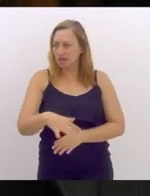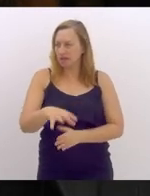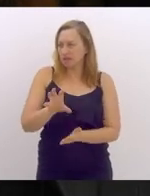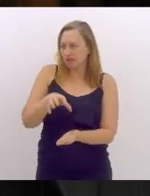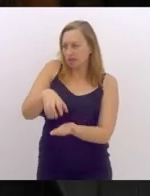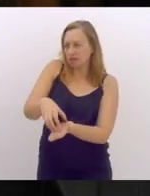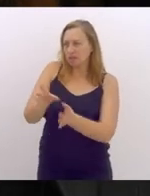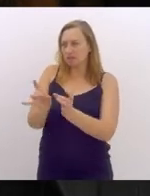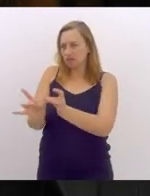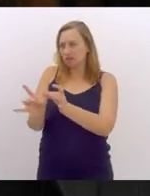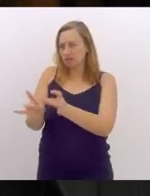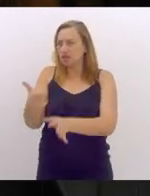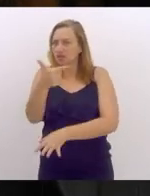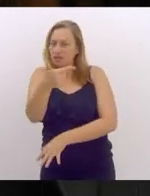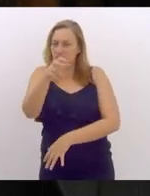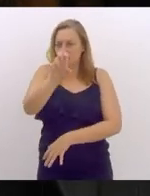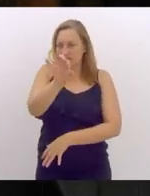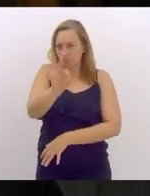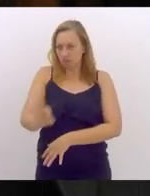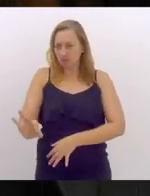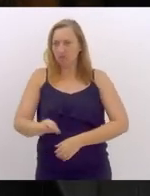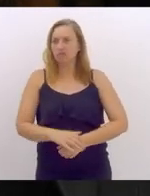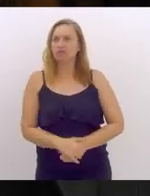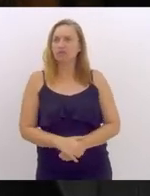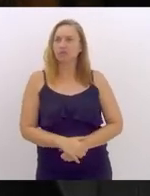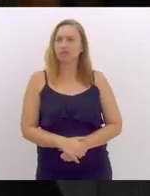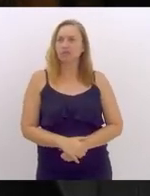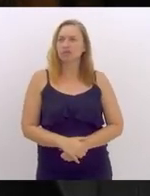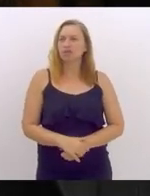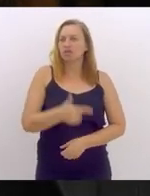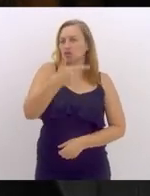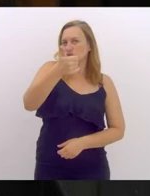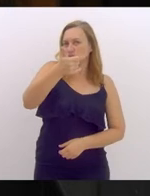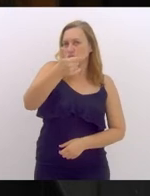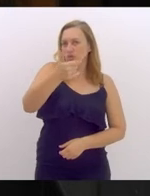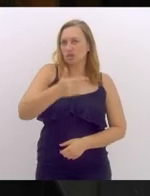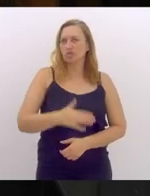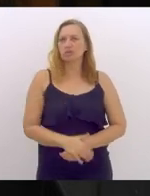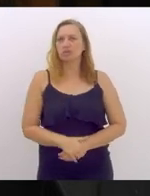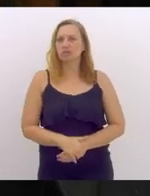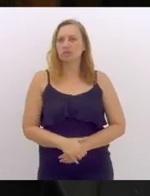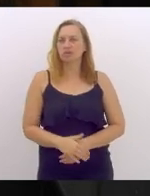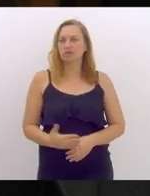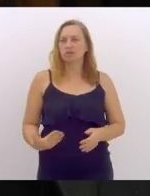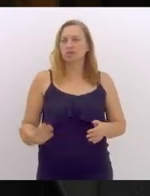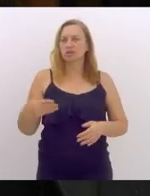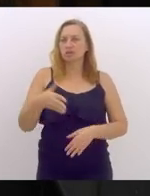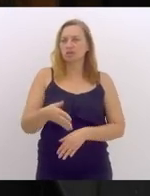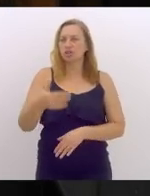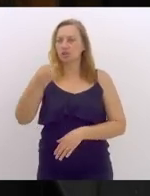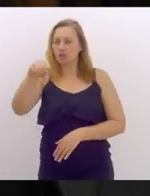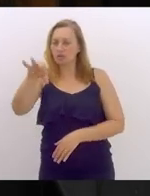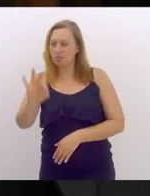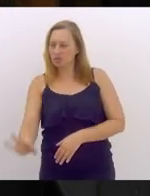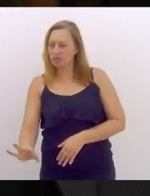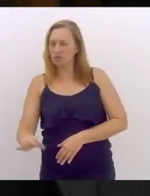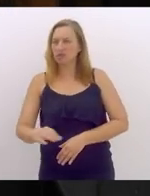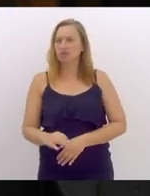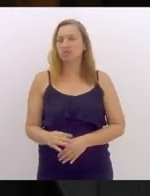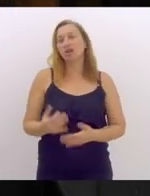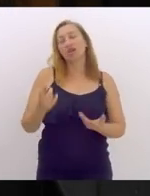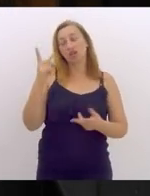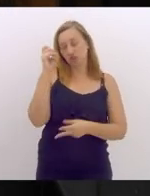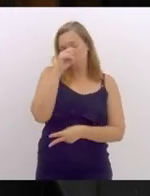em 25% de 12 para nove porcento é